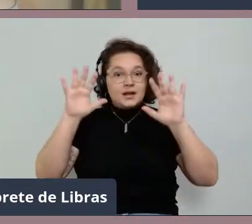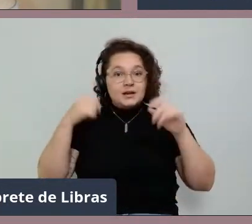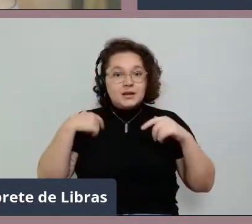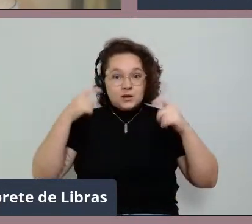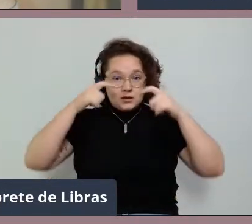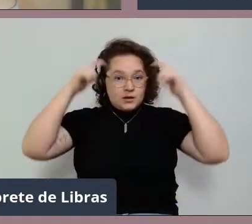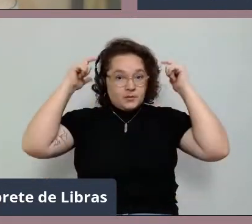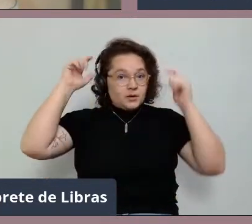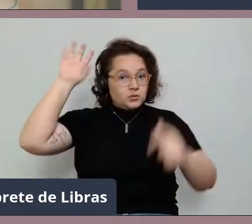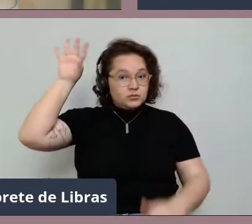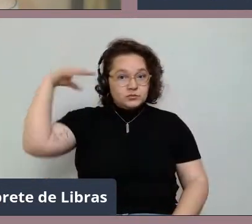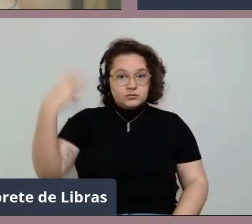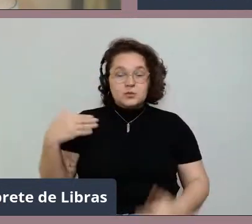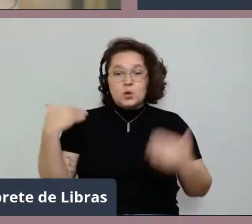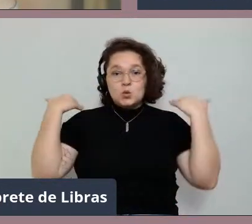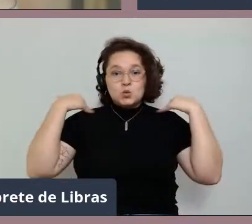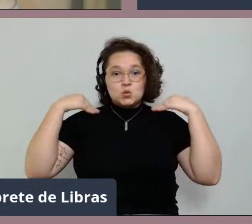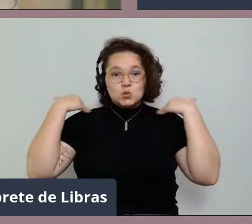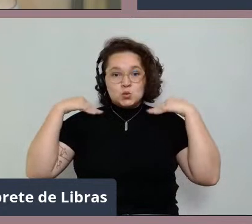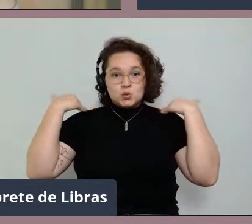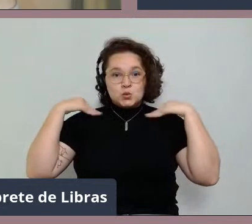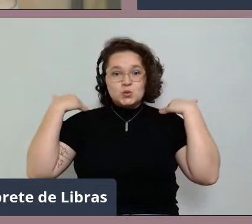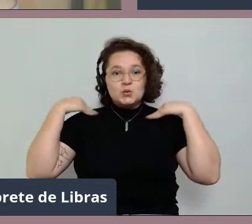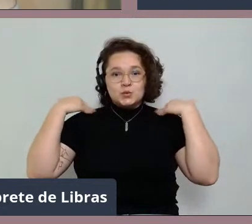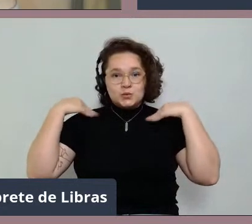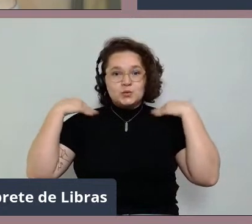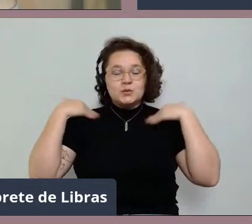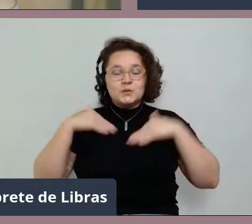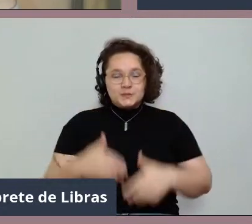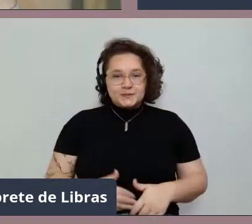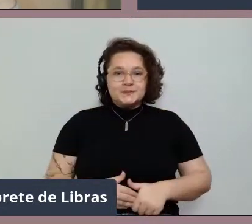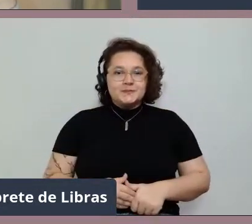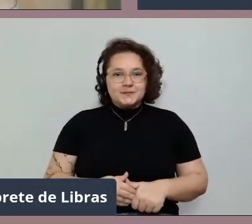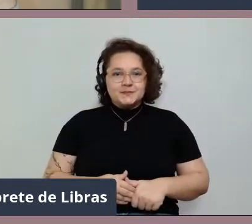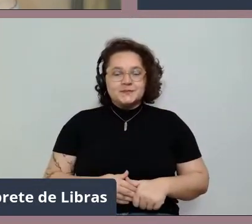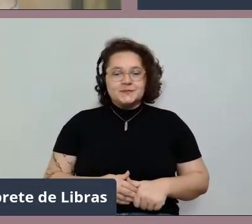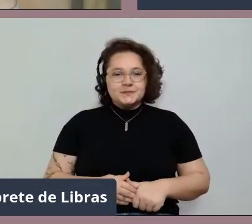levemente ondulado, curto, até o ombro.